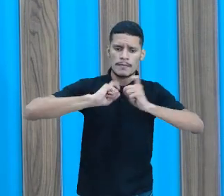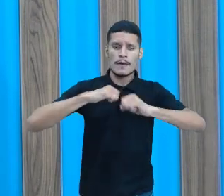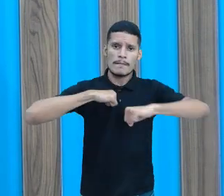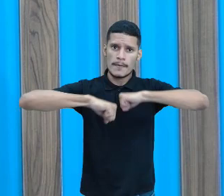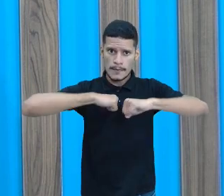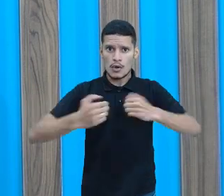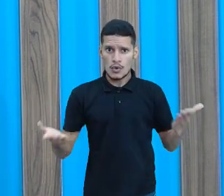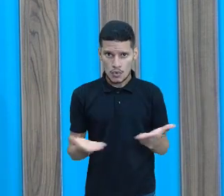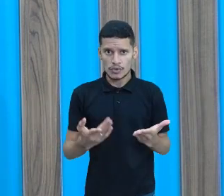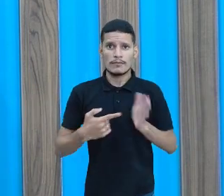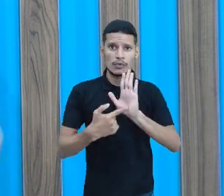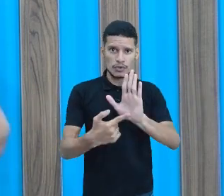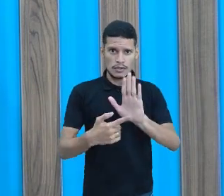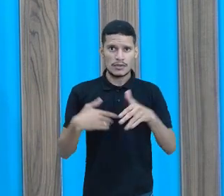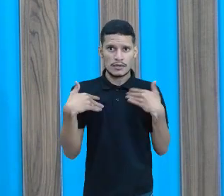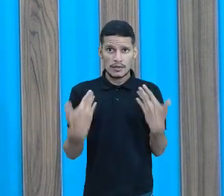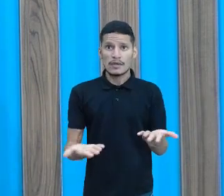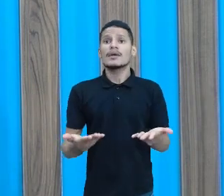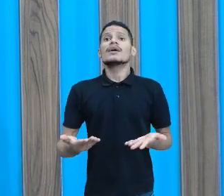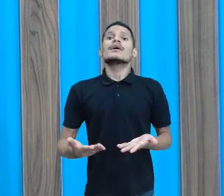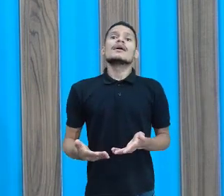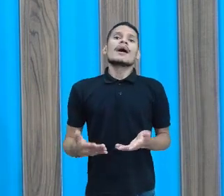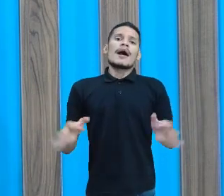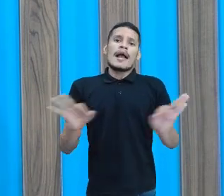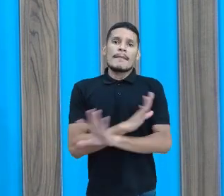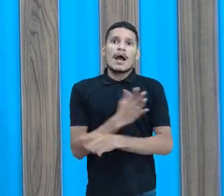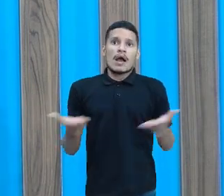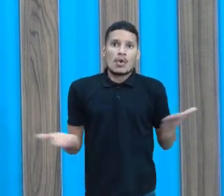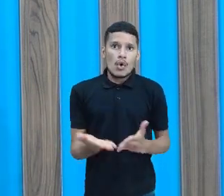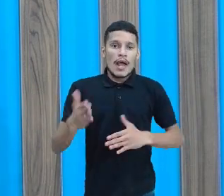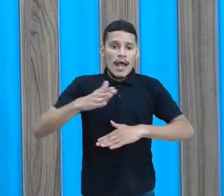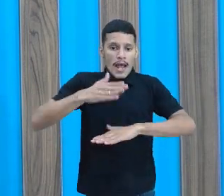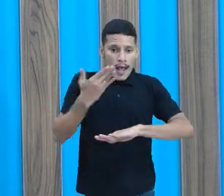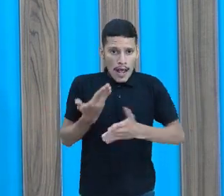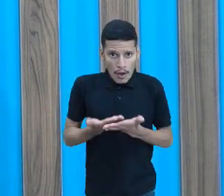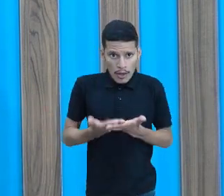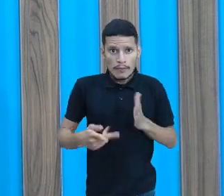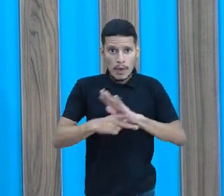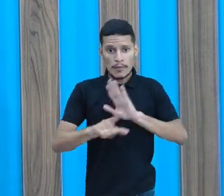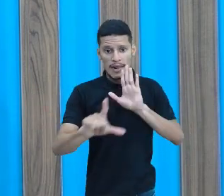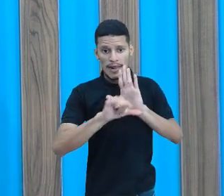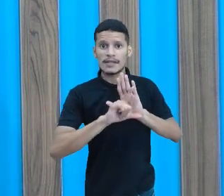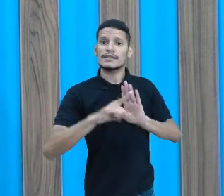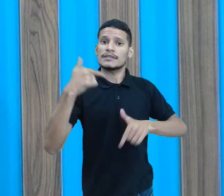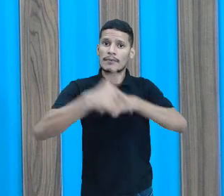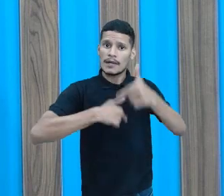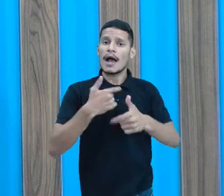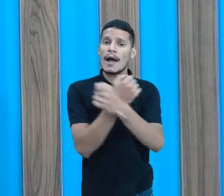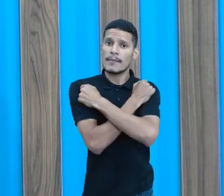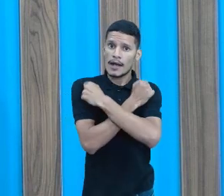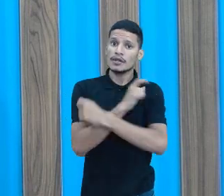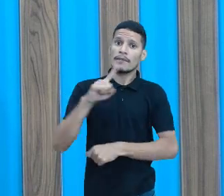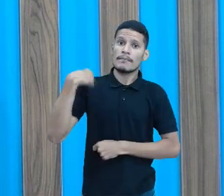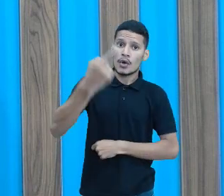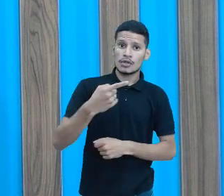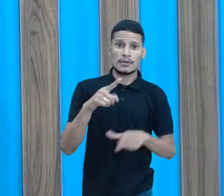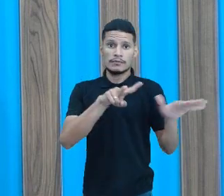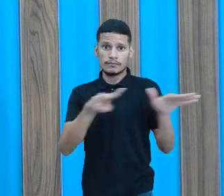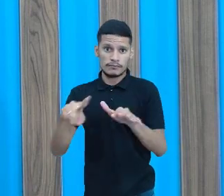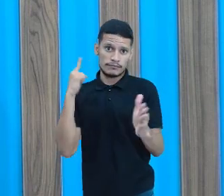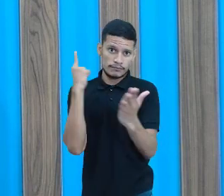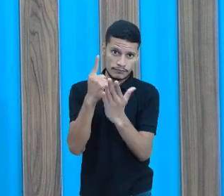trouxemos hoje, tá bom? Gente, então é isso, estamos acabando nossa aula de introdução às leis trabalhistas. Grande abraço, a gente se vê na próxima semana.